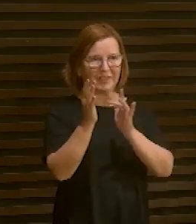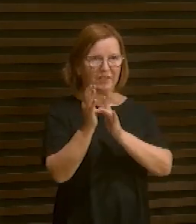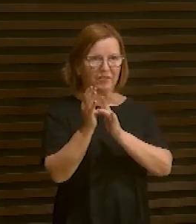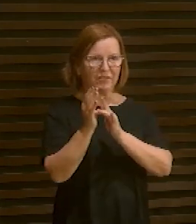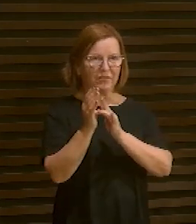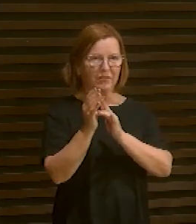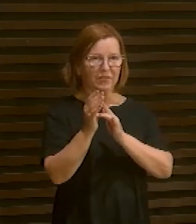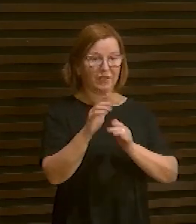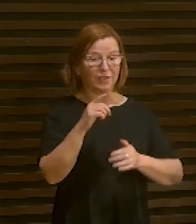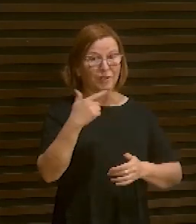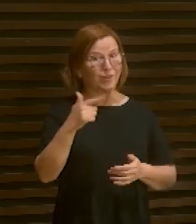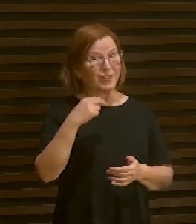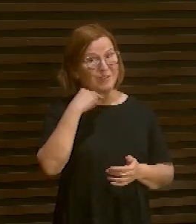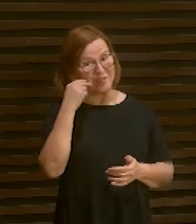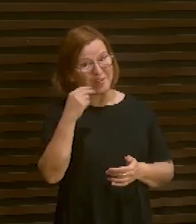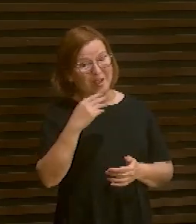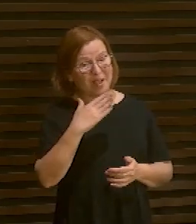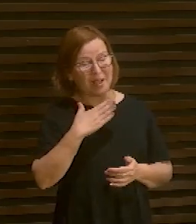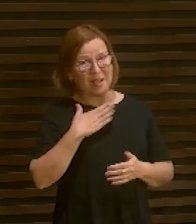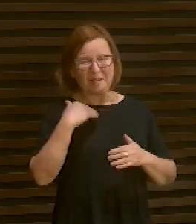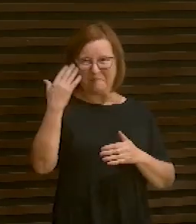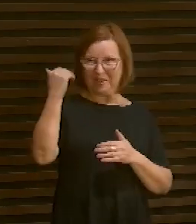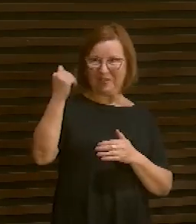se envergonhar de me chamar de irmão.